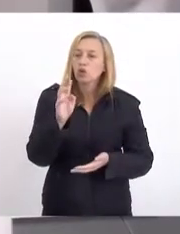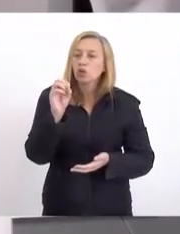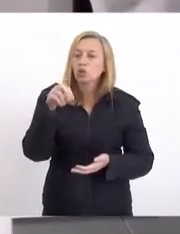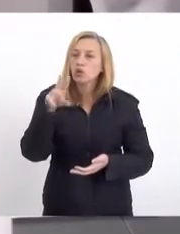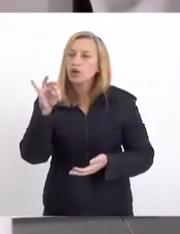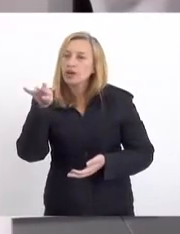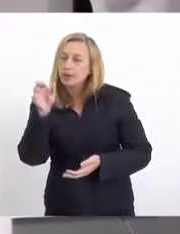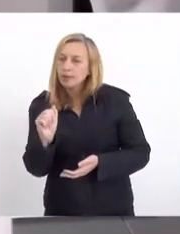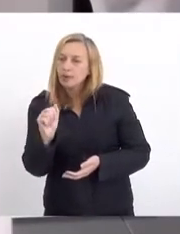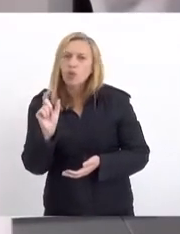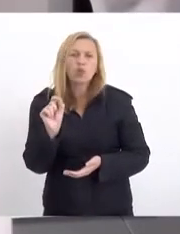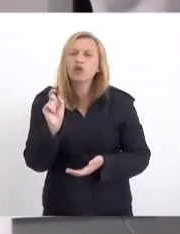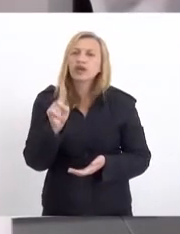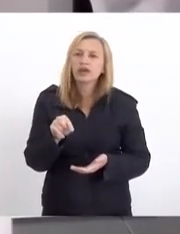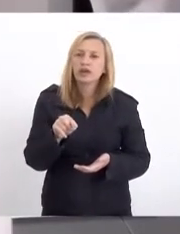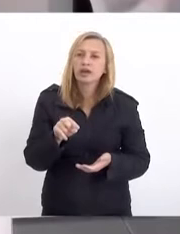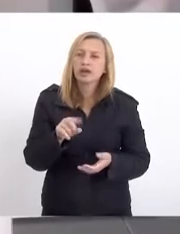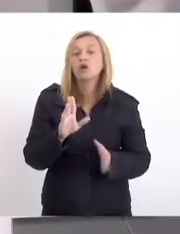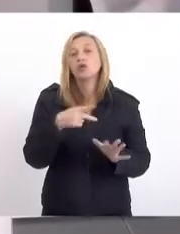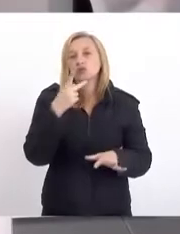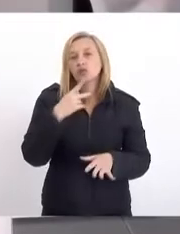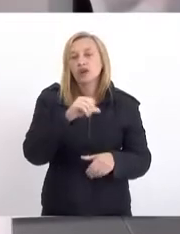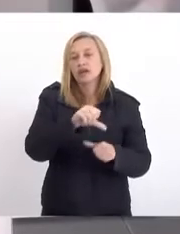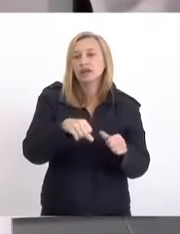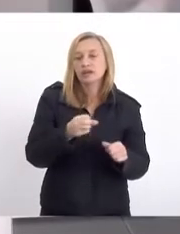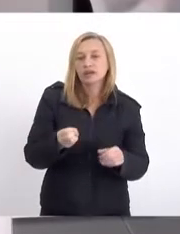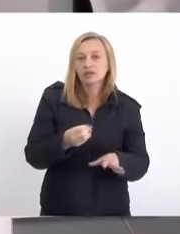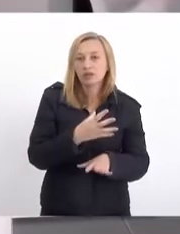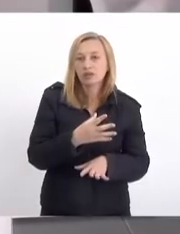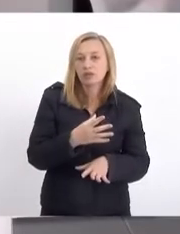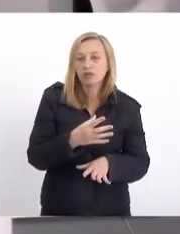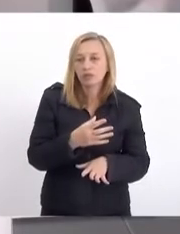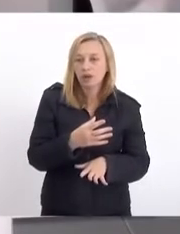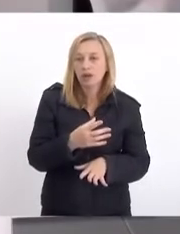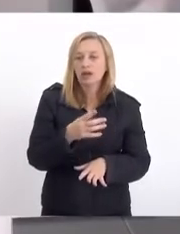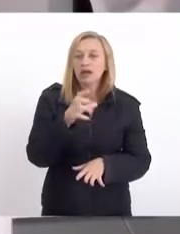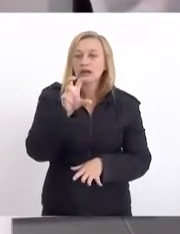fala reforma de 50 CIEPs,